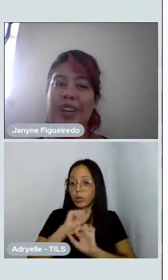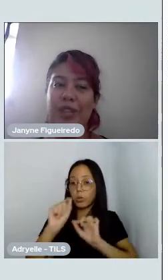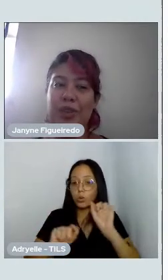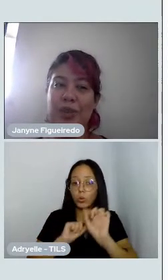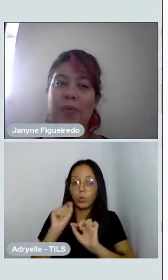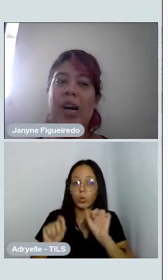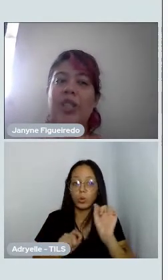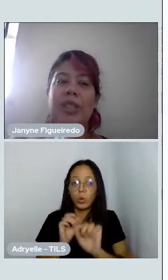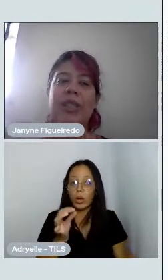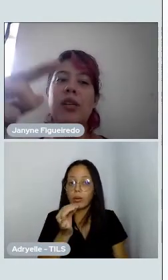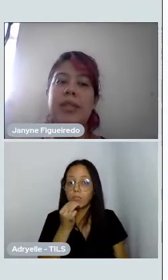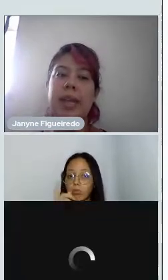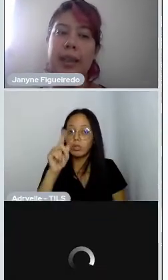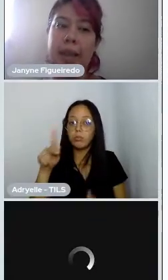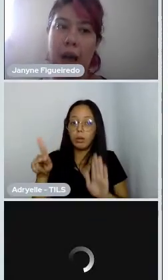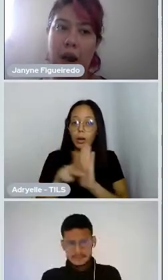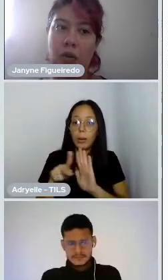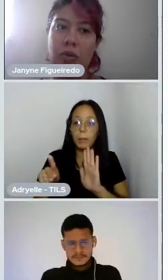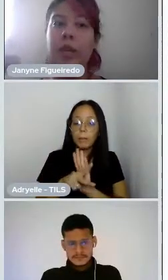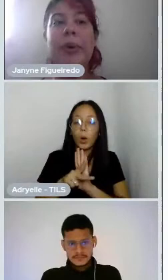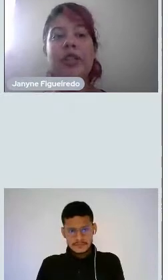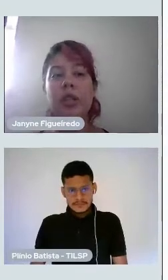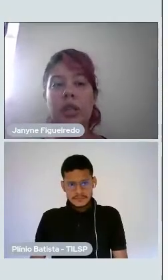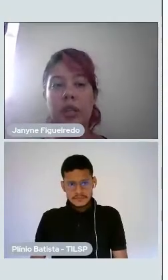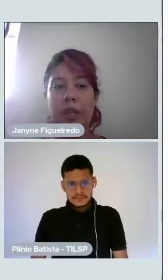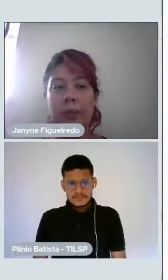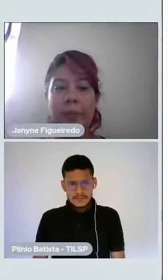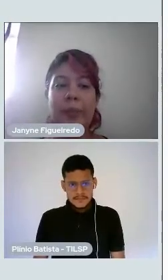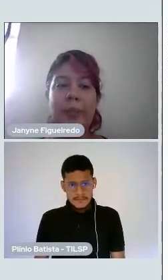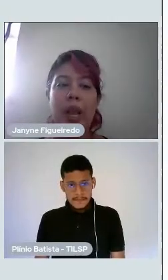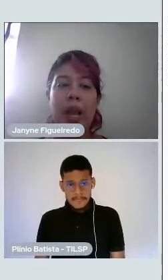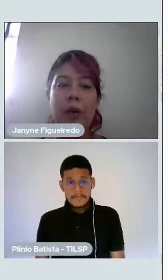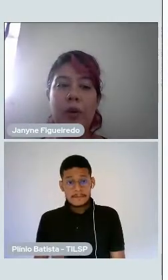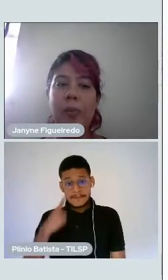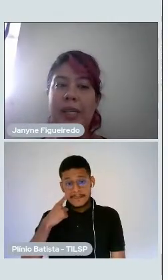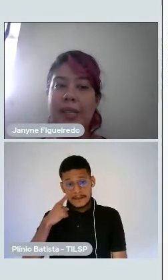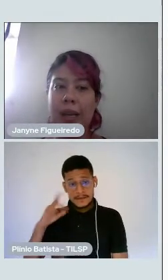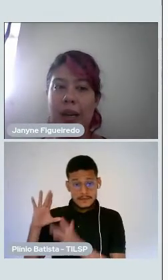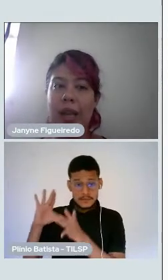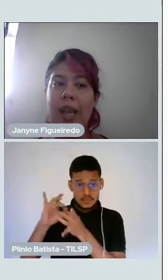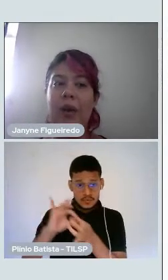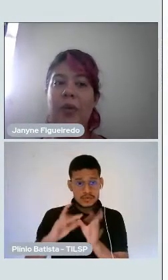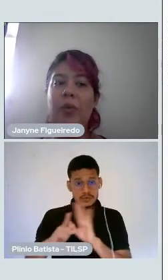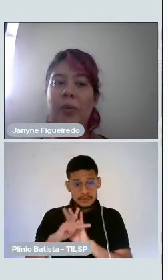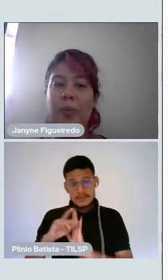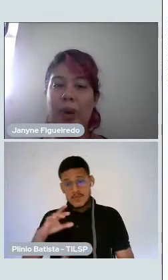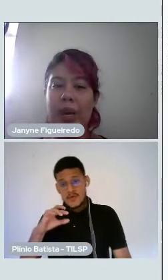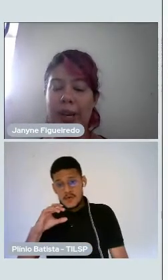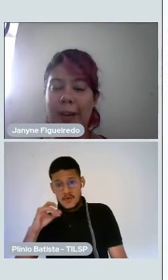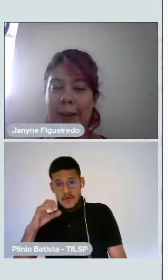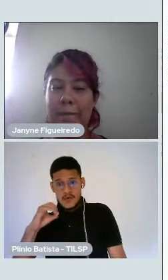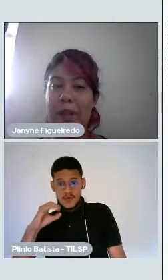num contexto bastante ocidental e bastante europeu,